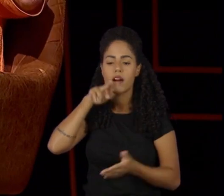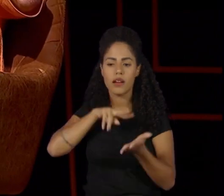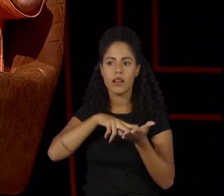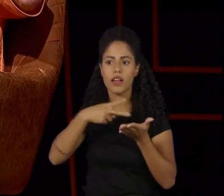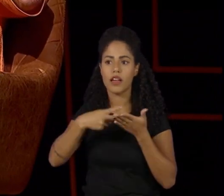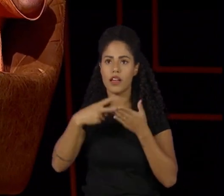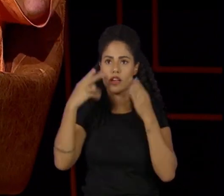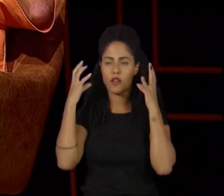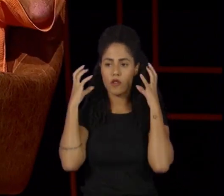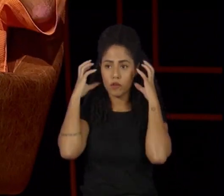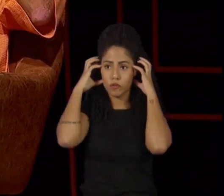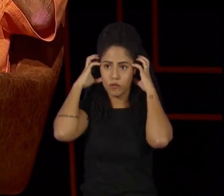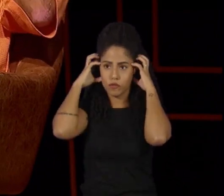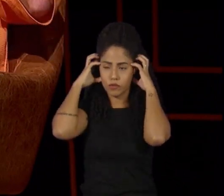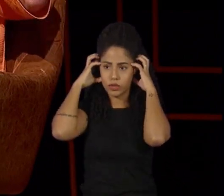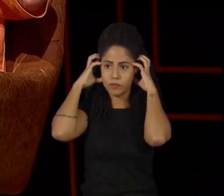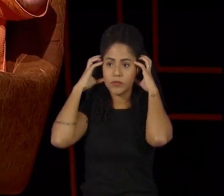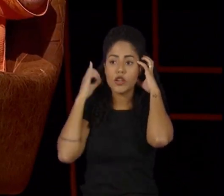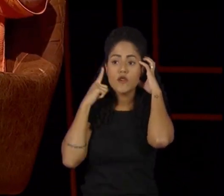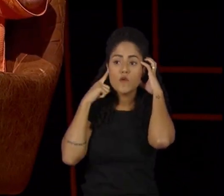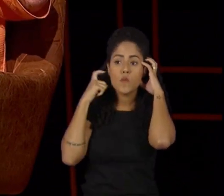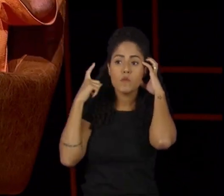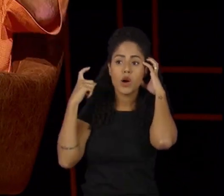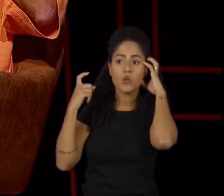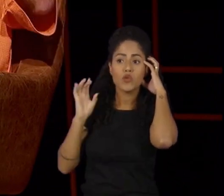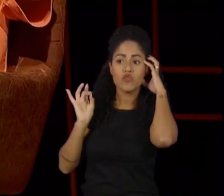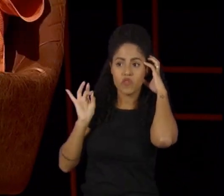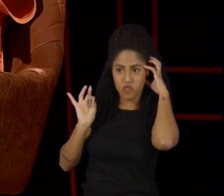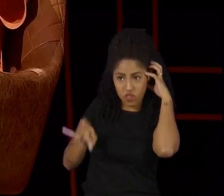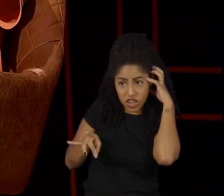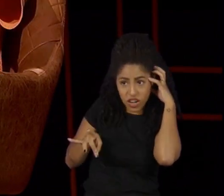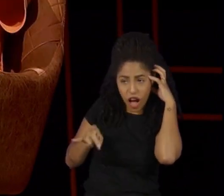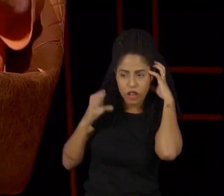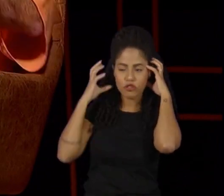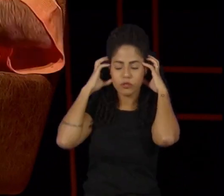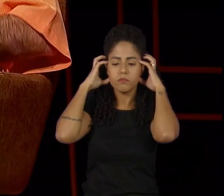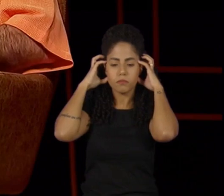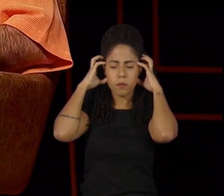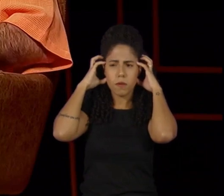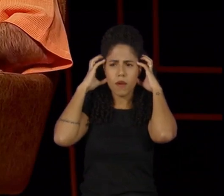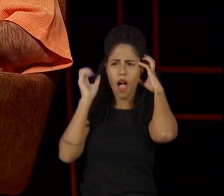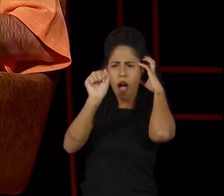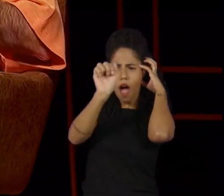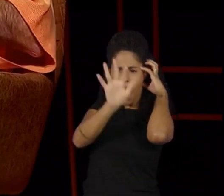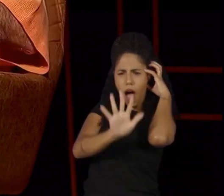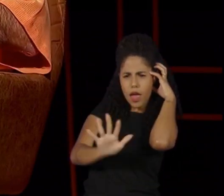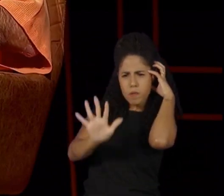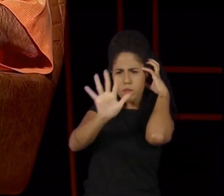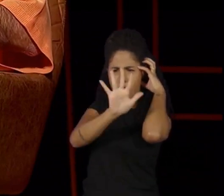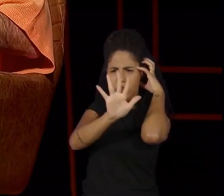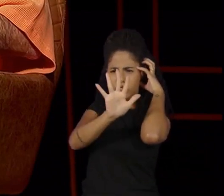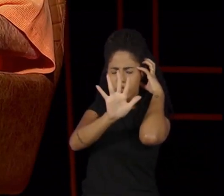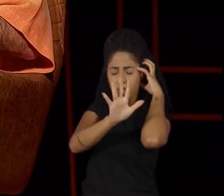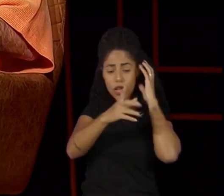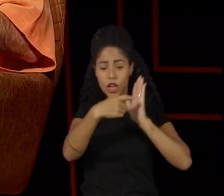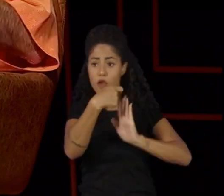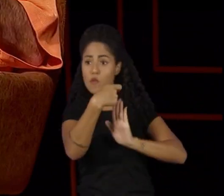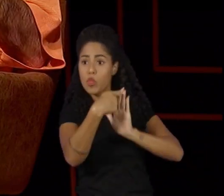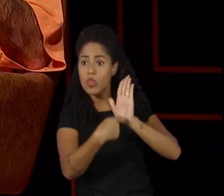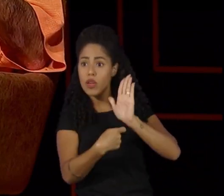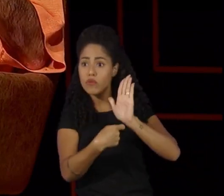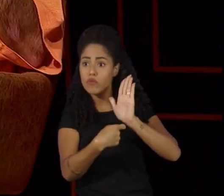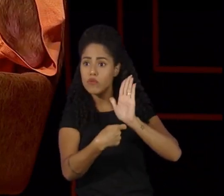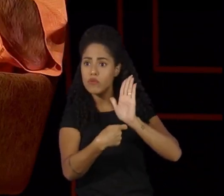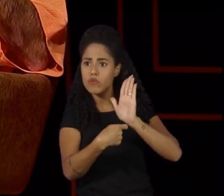fone com o som original da parada, né? Tem a imagem e tem o texto, né? Em português.